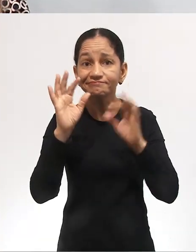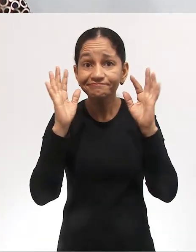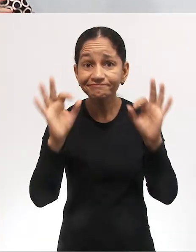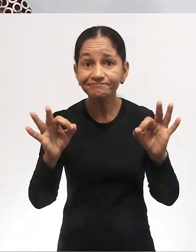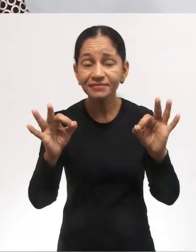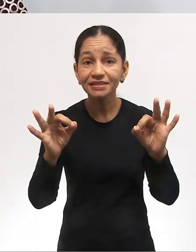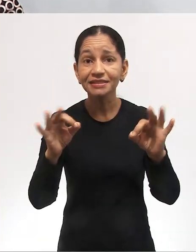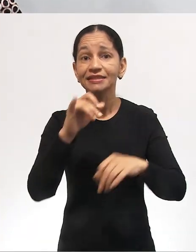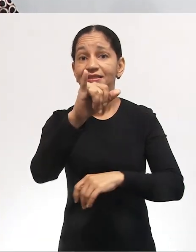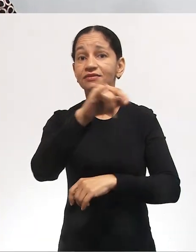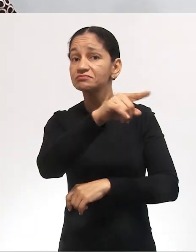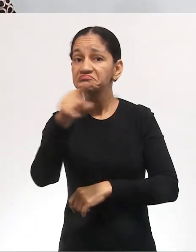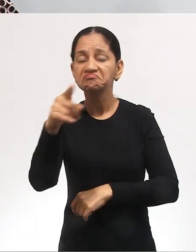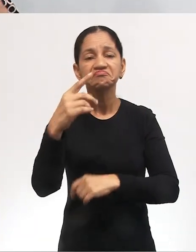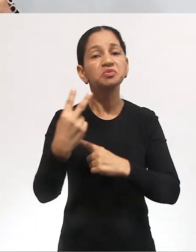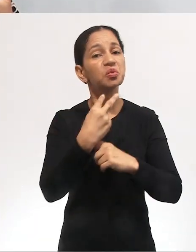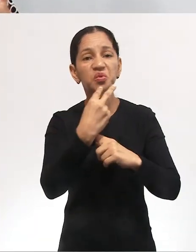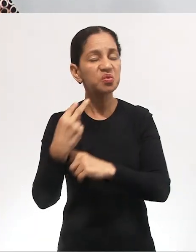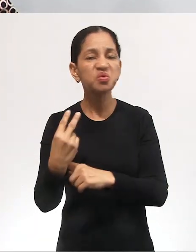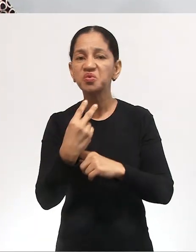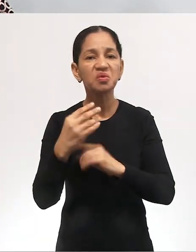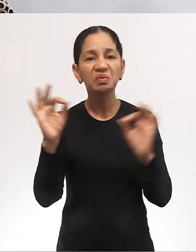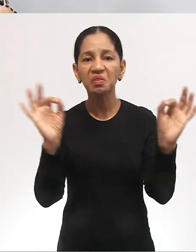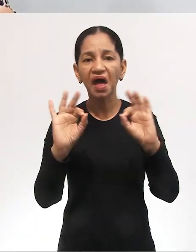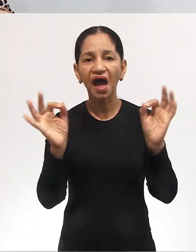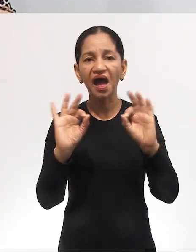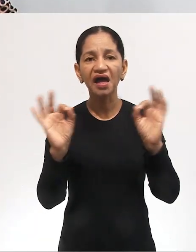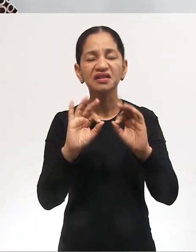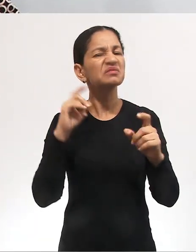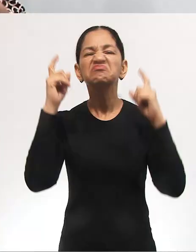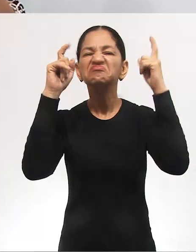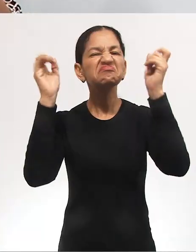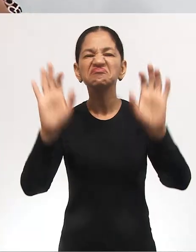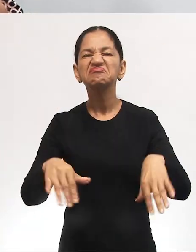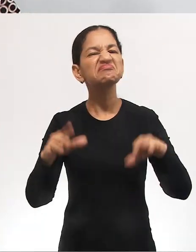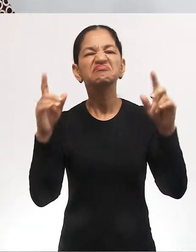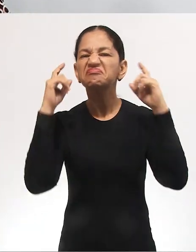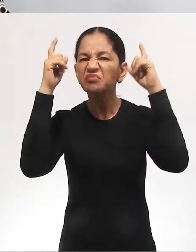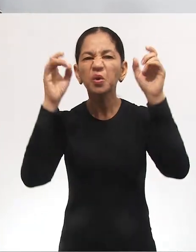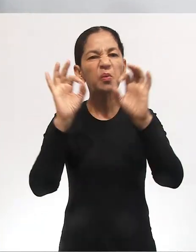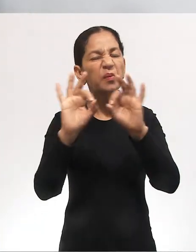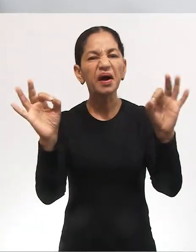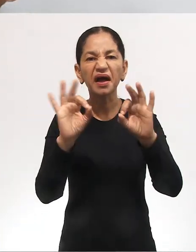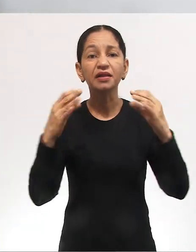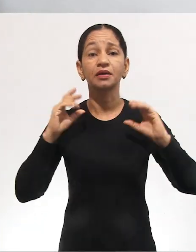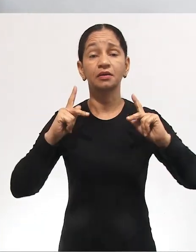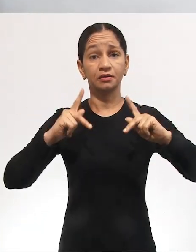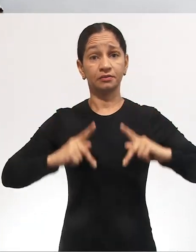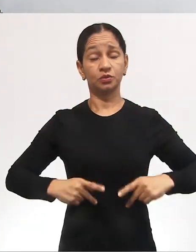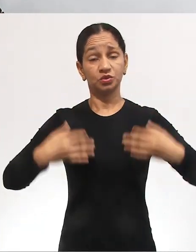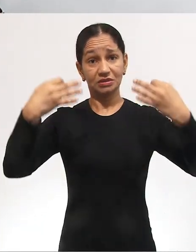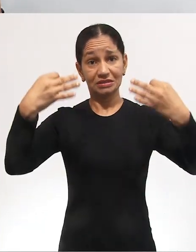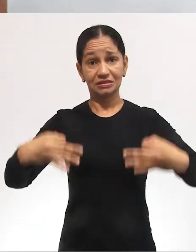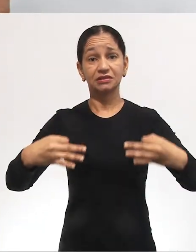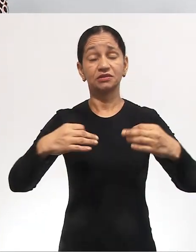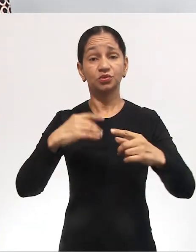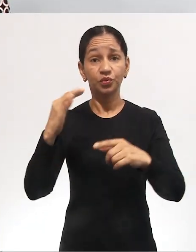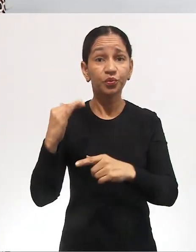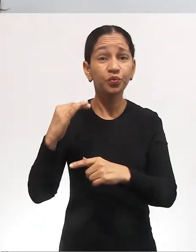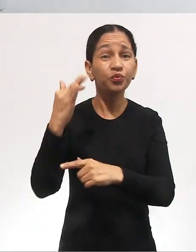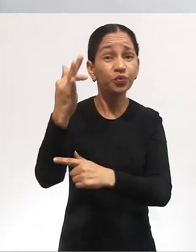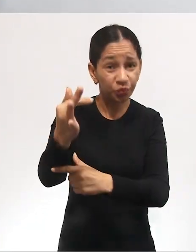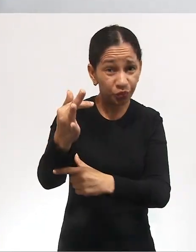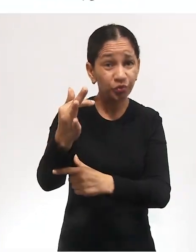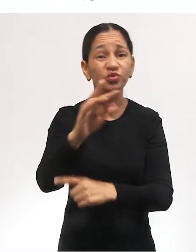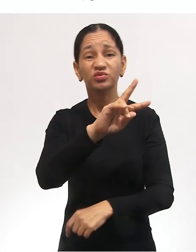não desenvolve, né, ergonomicamente ou na postura correta, ela vai gerar um dano, uma possível lesão